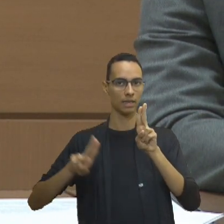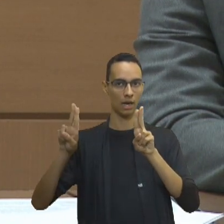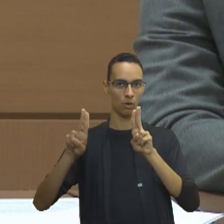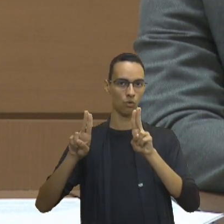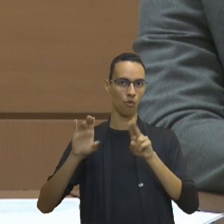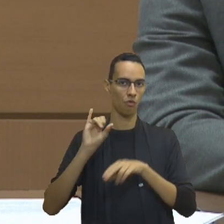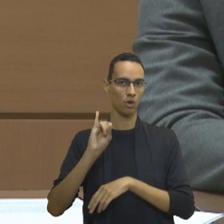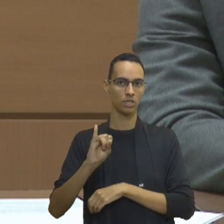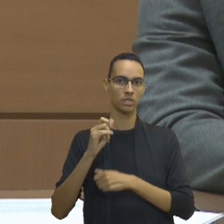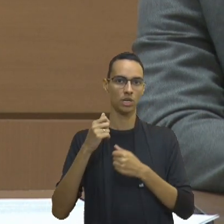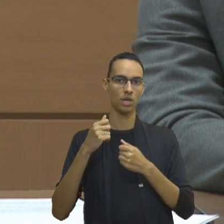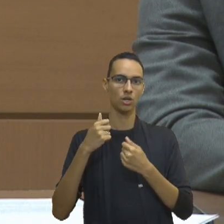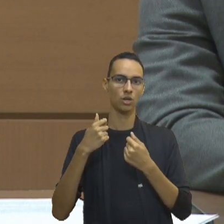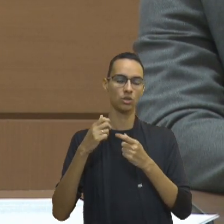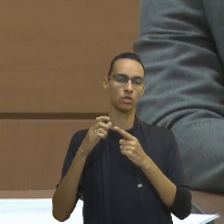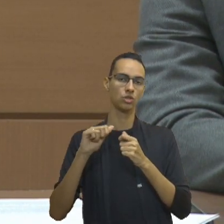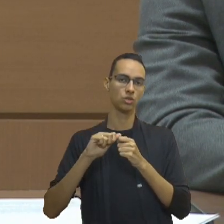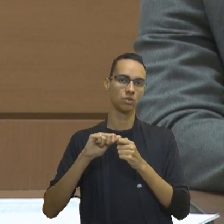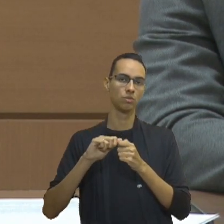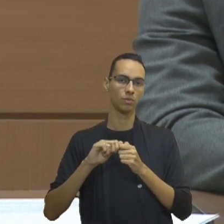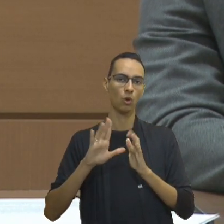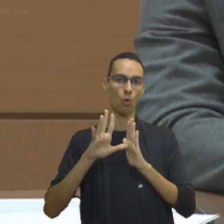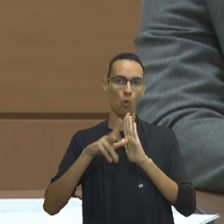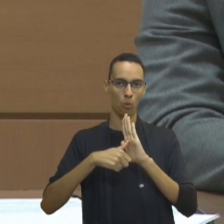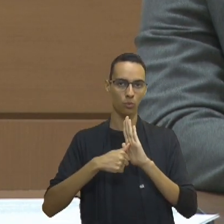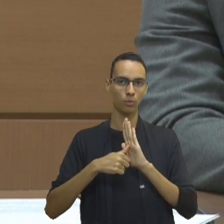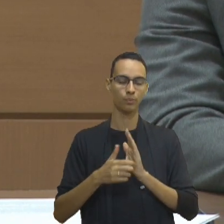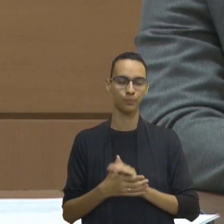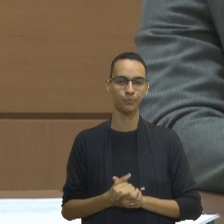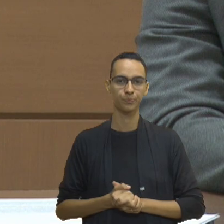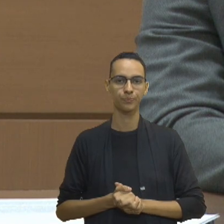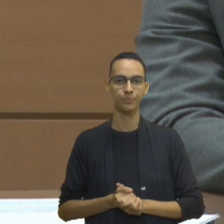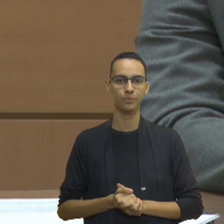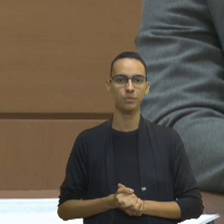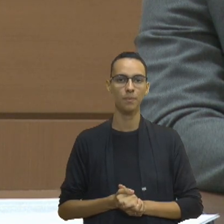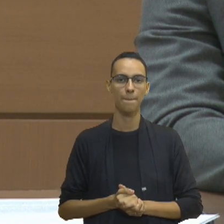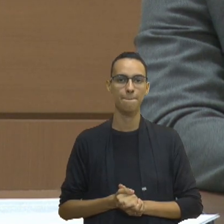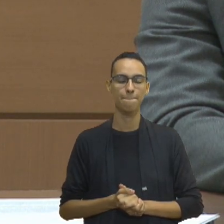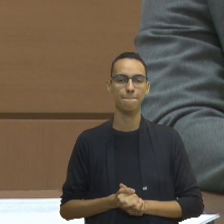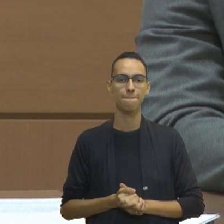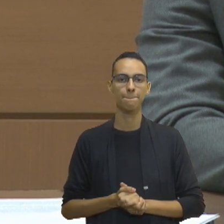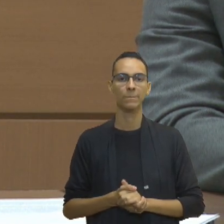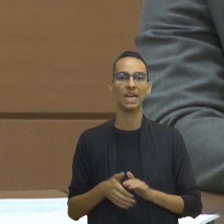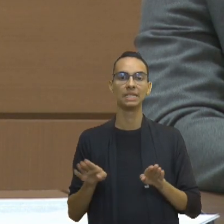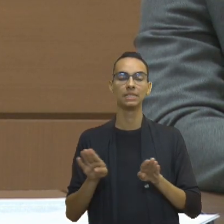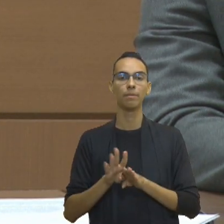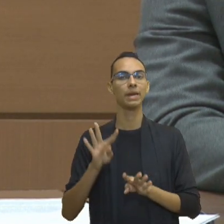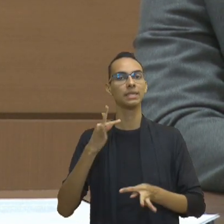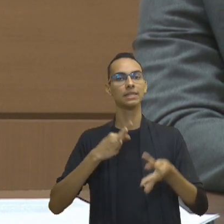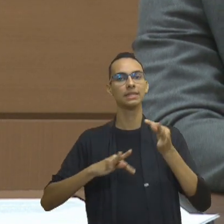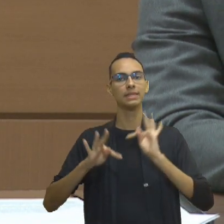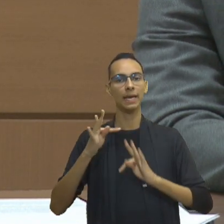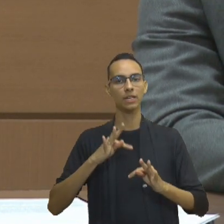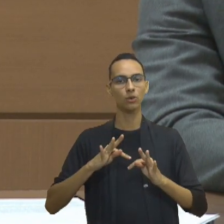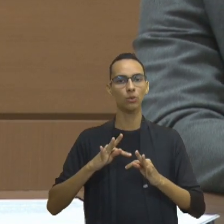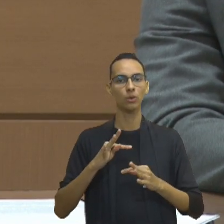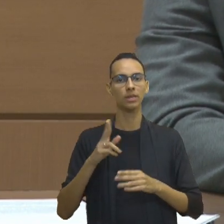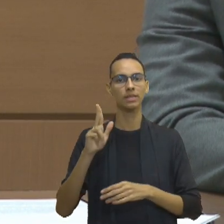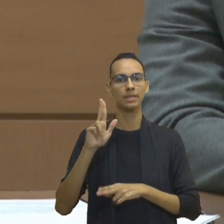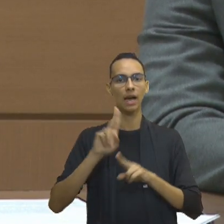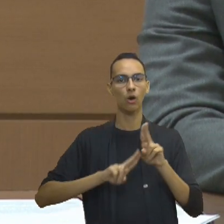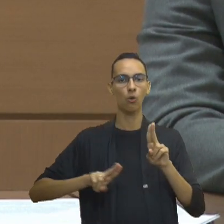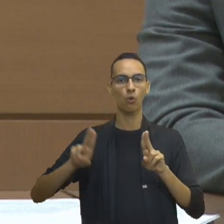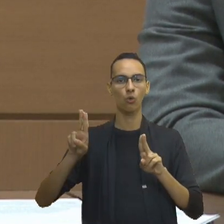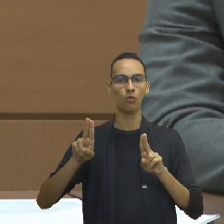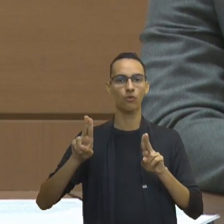Outra ação em curso é o acordo de cooperação técnica com a Universidade Federal de Goiás para o desenvolvimento